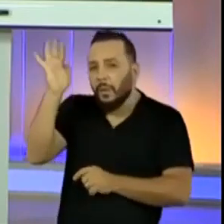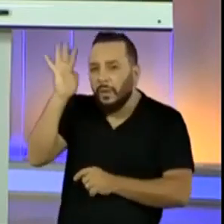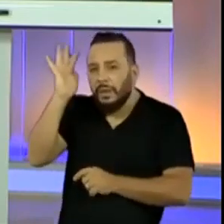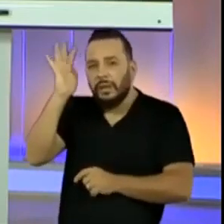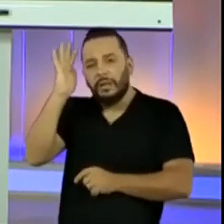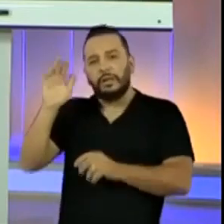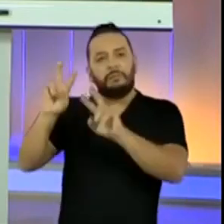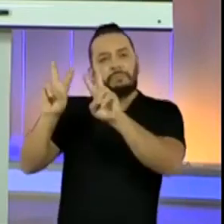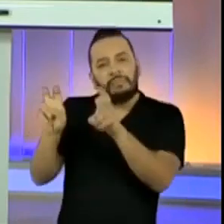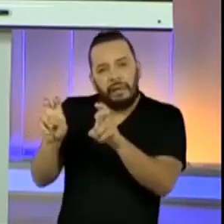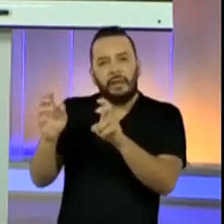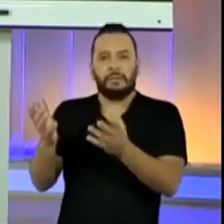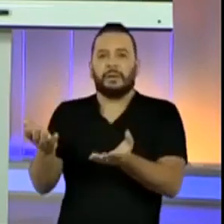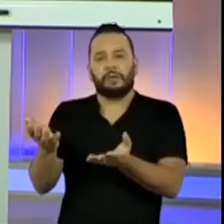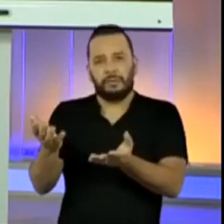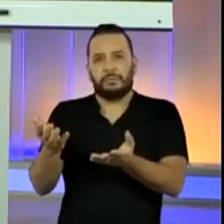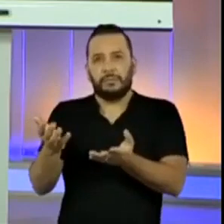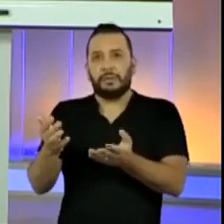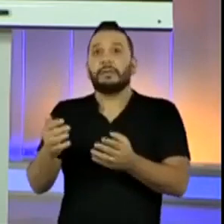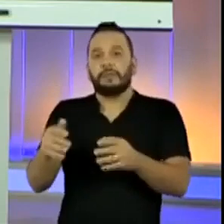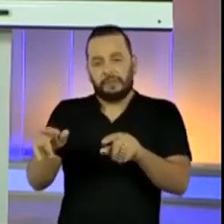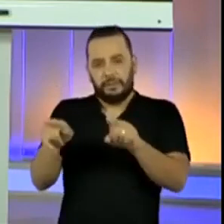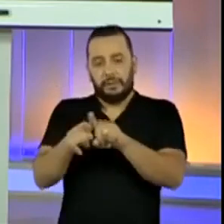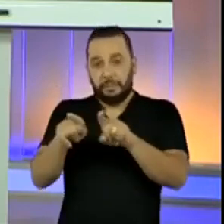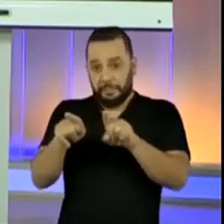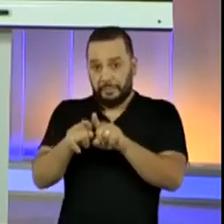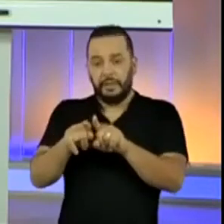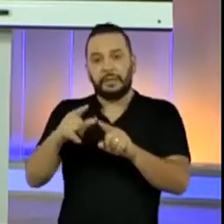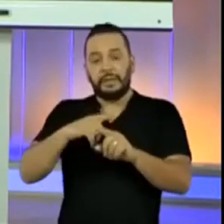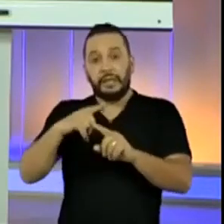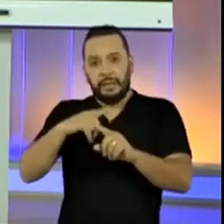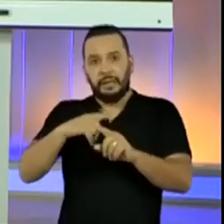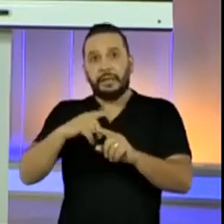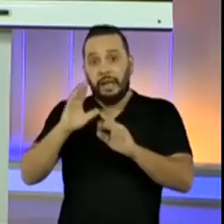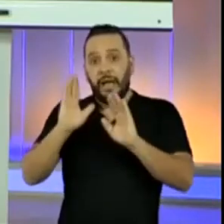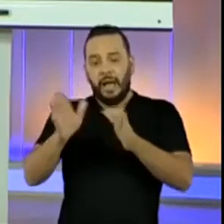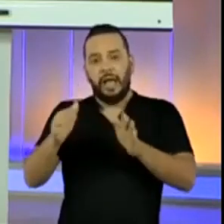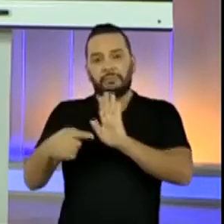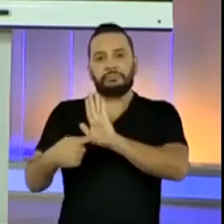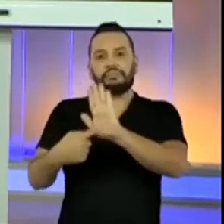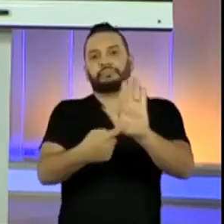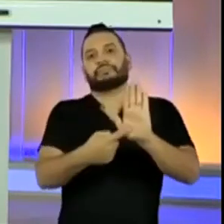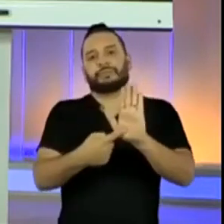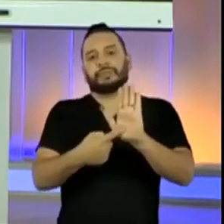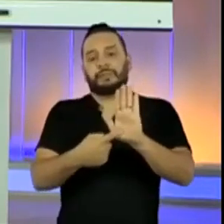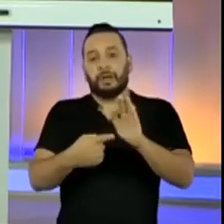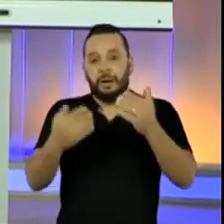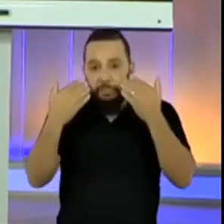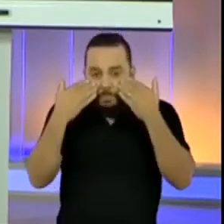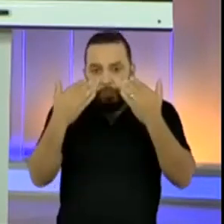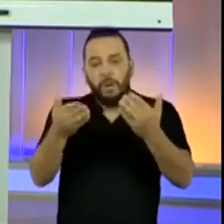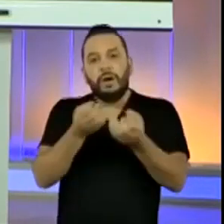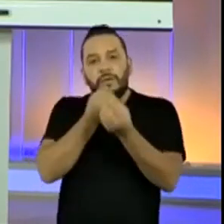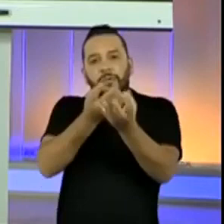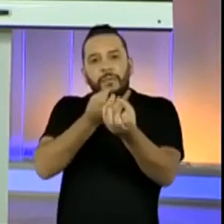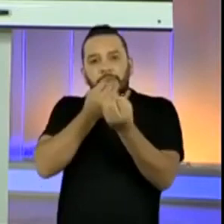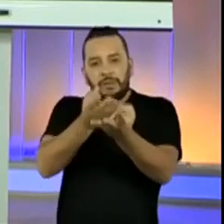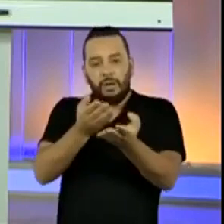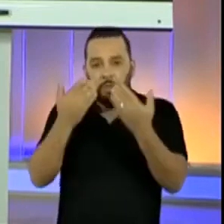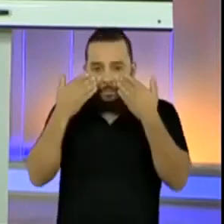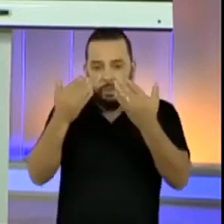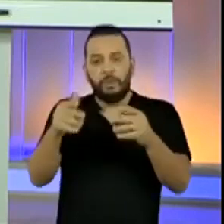determinado tema, ok? É um gênero de tipologia expositiva, ou seja, ele expõe uma informação, e